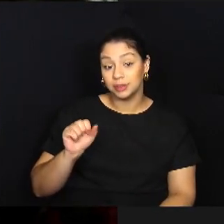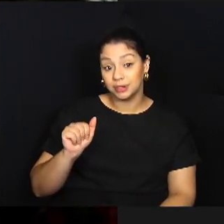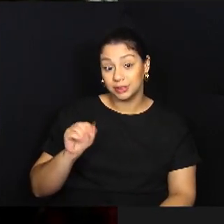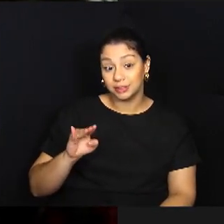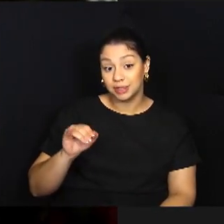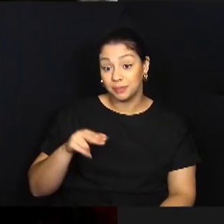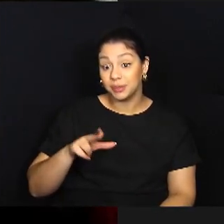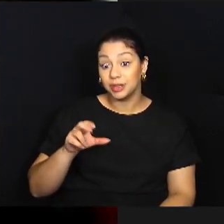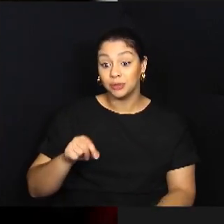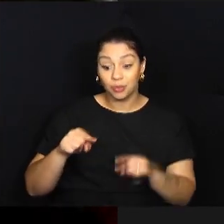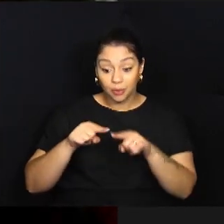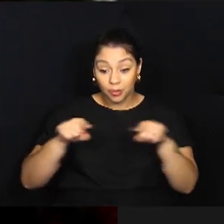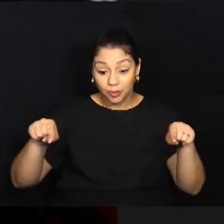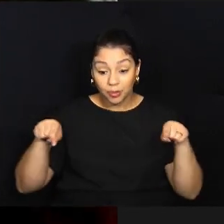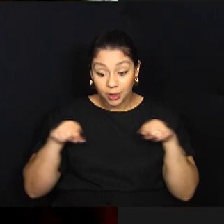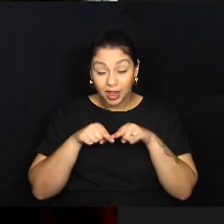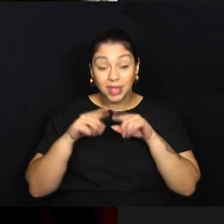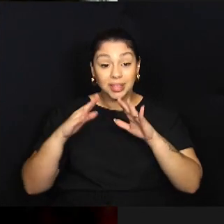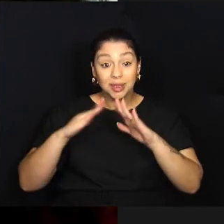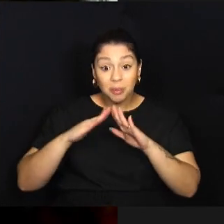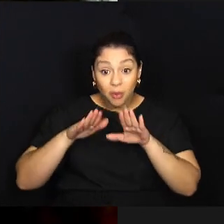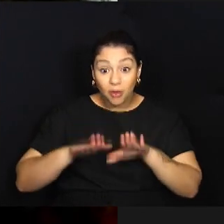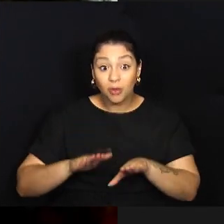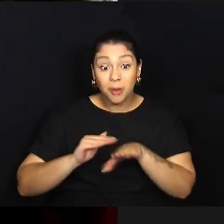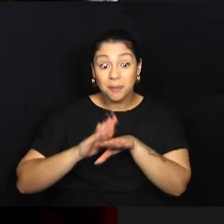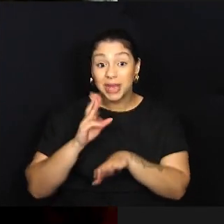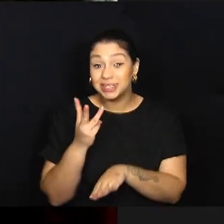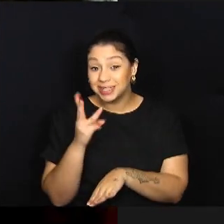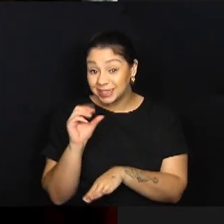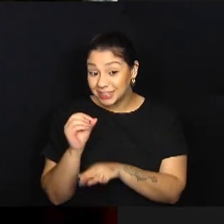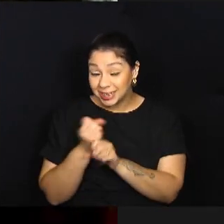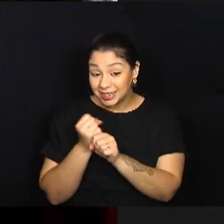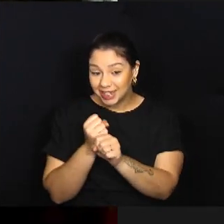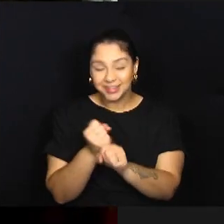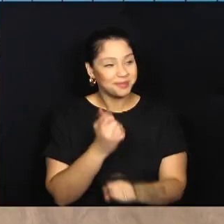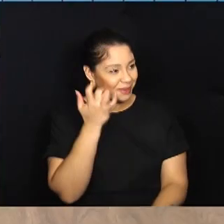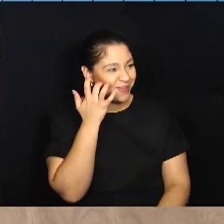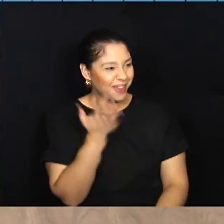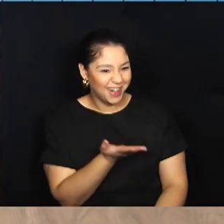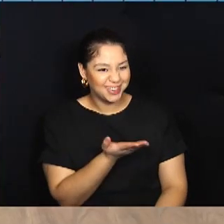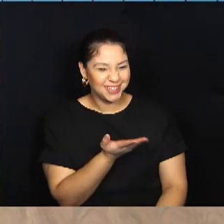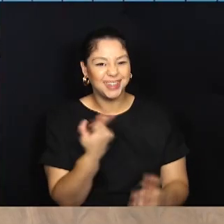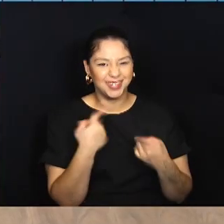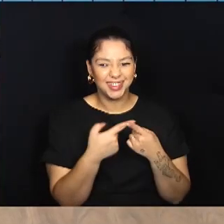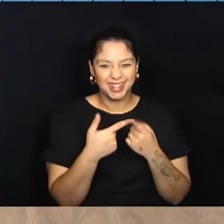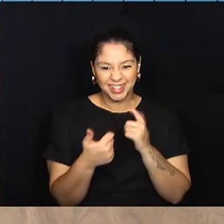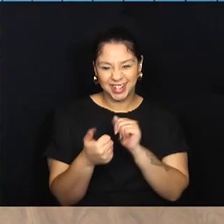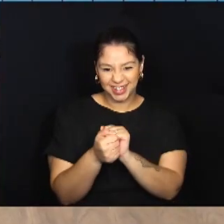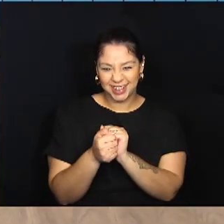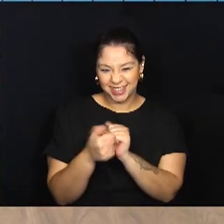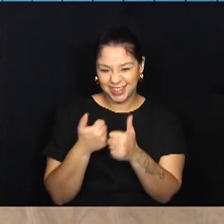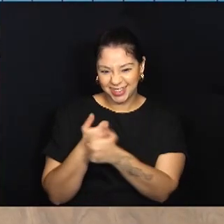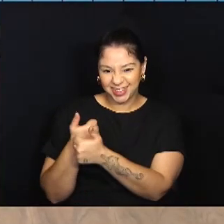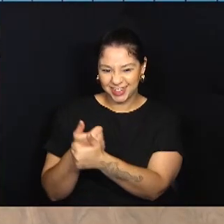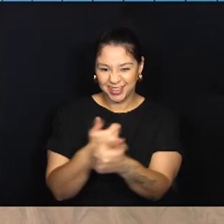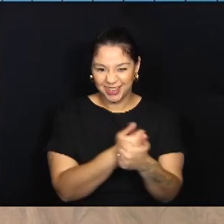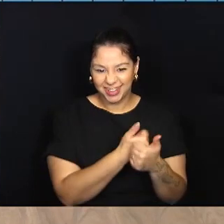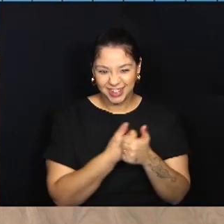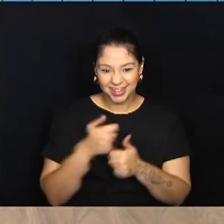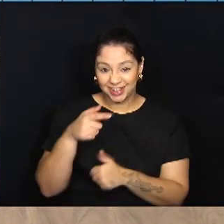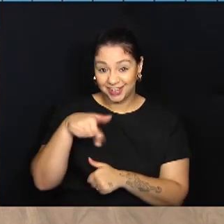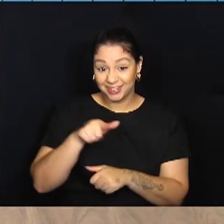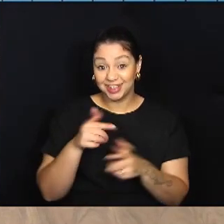morou por, acho que, mais de 30 anos. Né? Facilitou para vocês, né? Porque estava tudo mais ou menos perto ali de onde vocês queriam